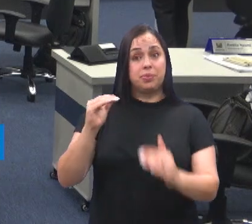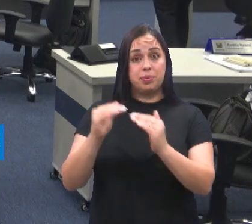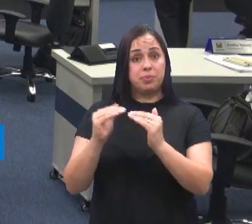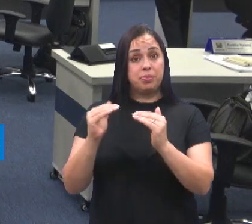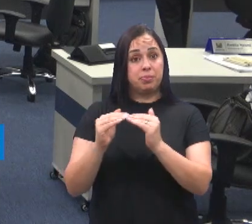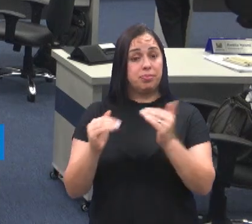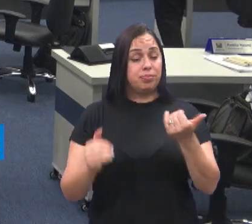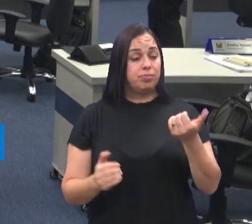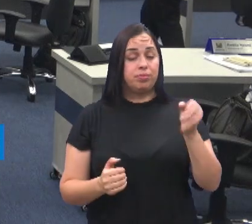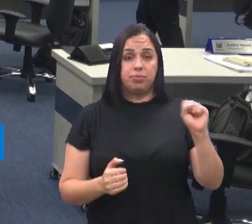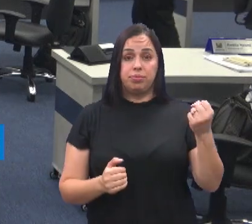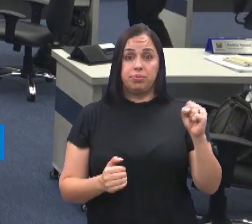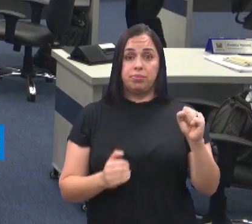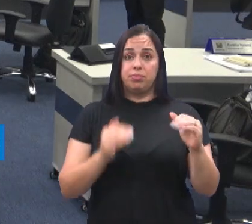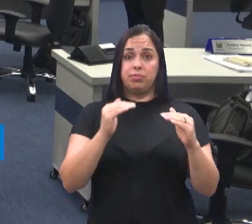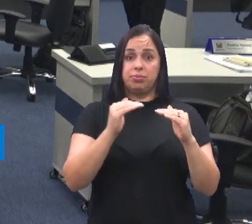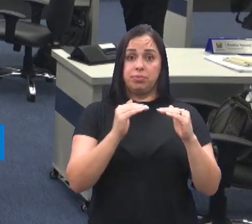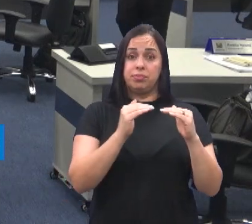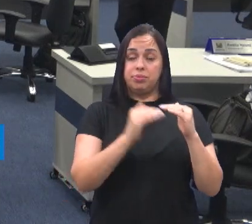votos contrários,